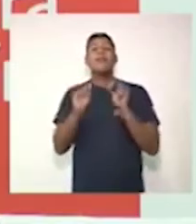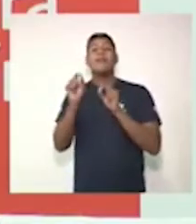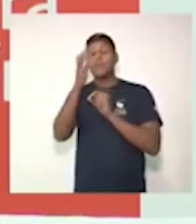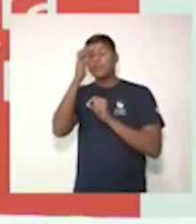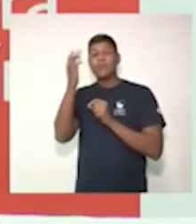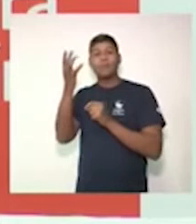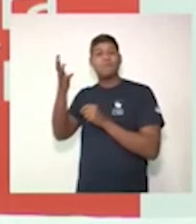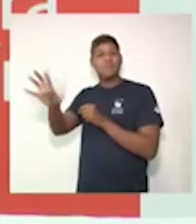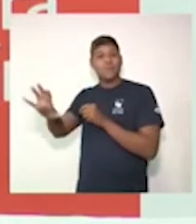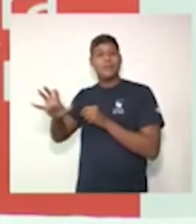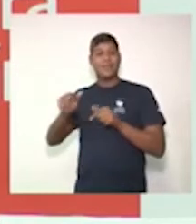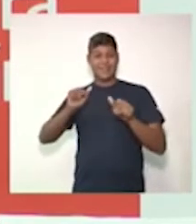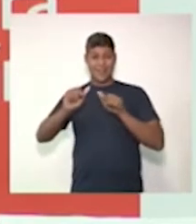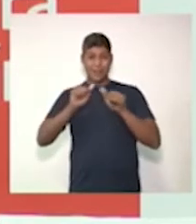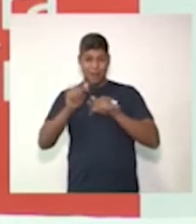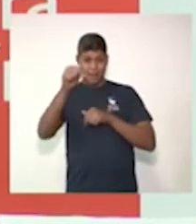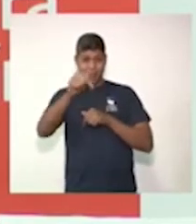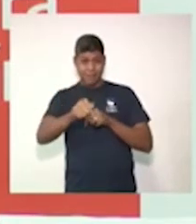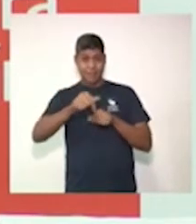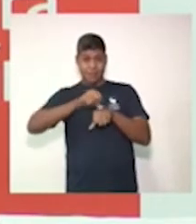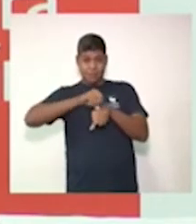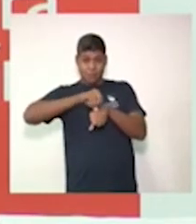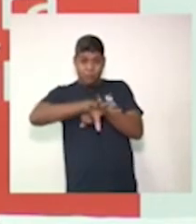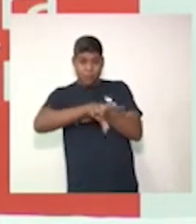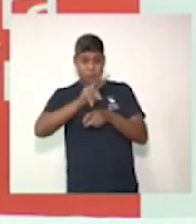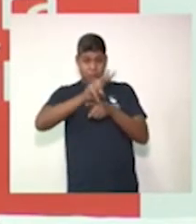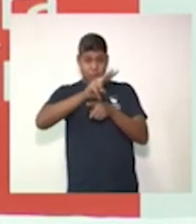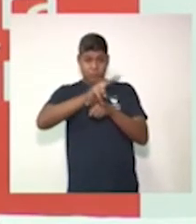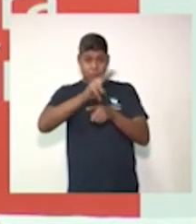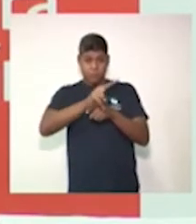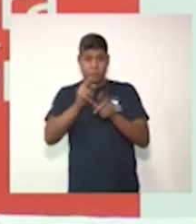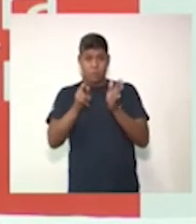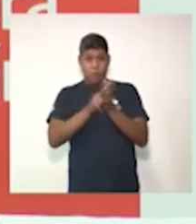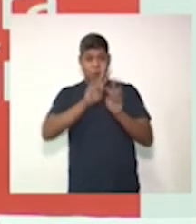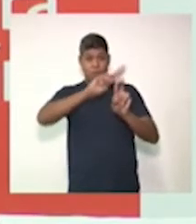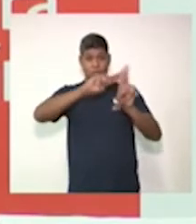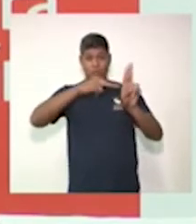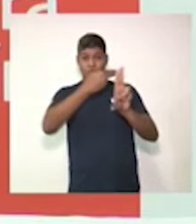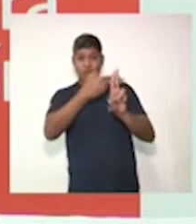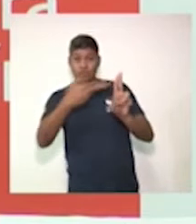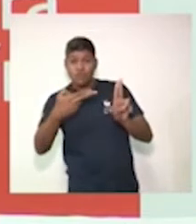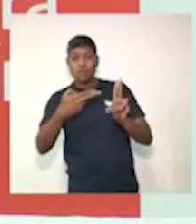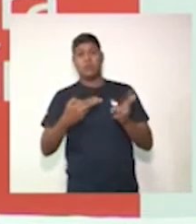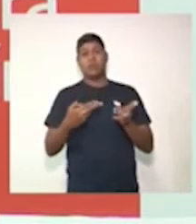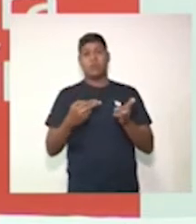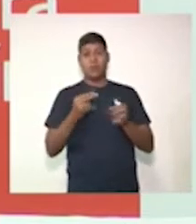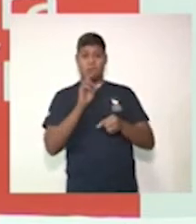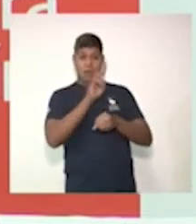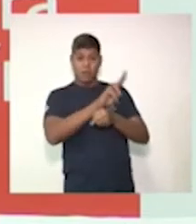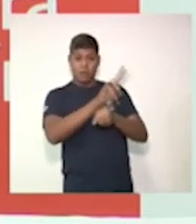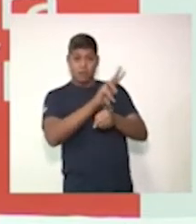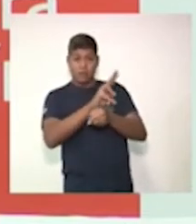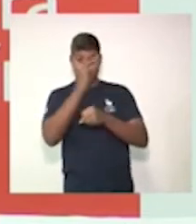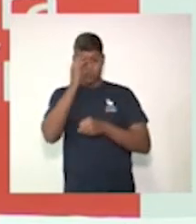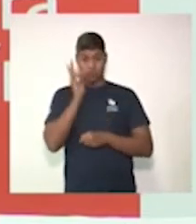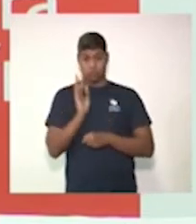Então, todo o trabalho que foi feito aqui para poder ampliar a capacidade de atendimento da rede pública, com a colaboração da população